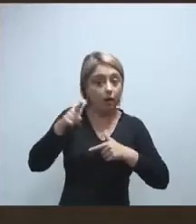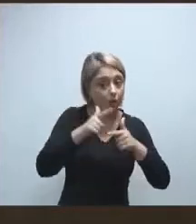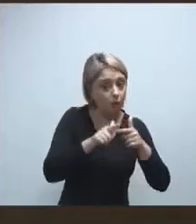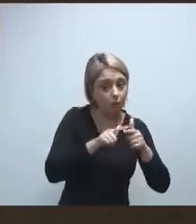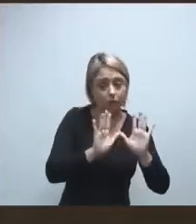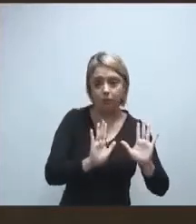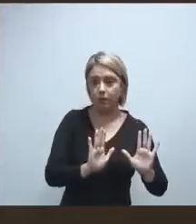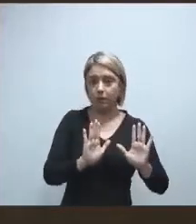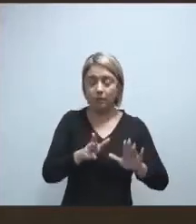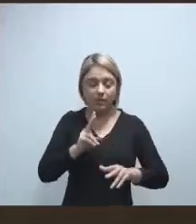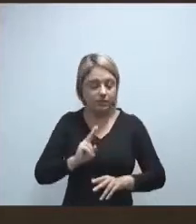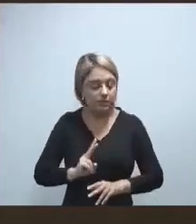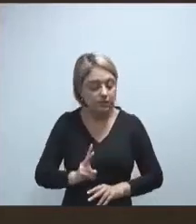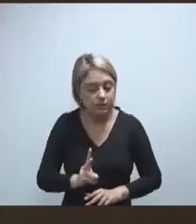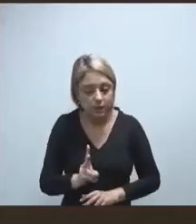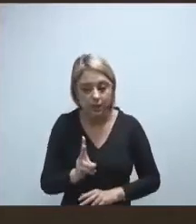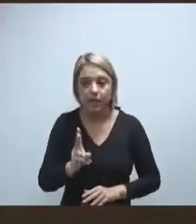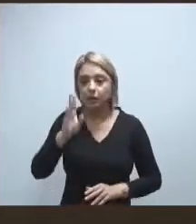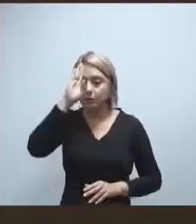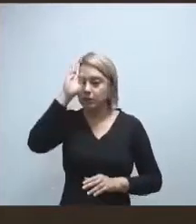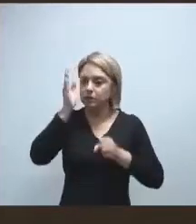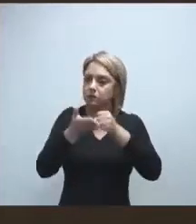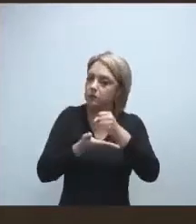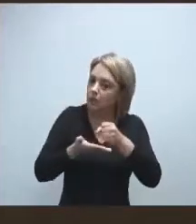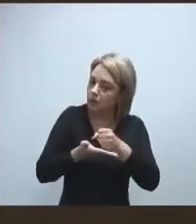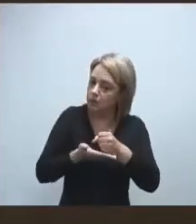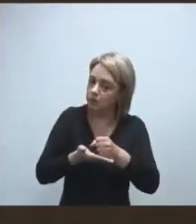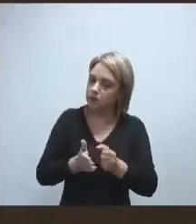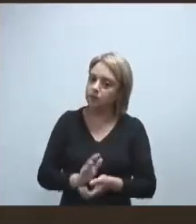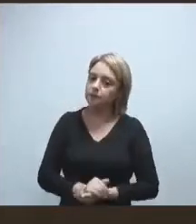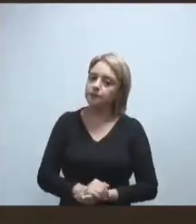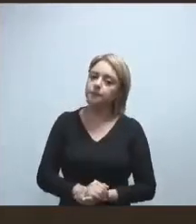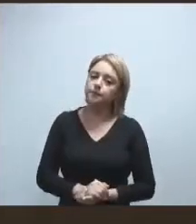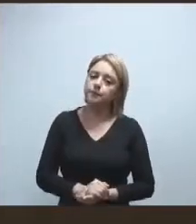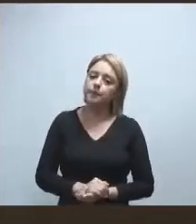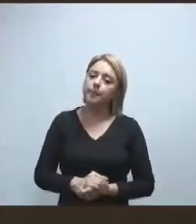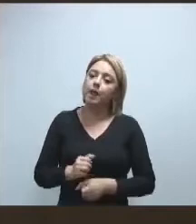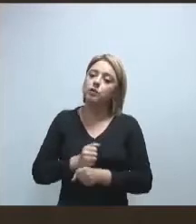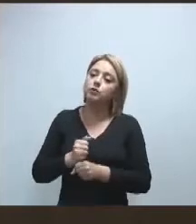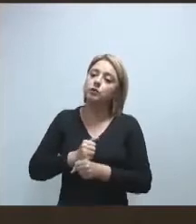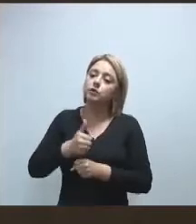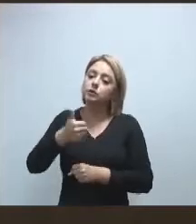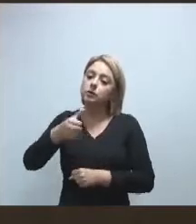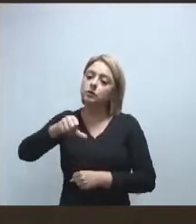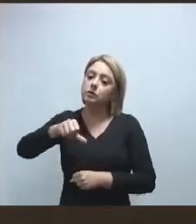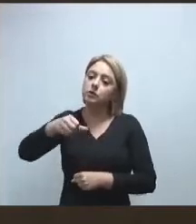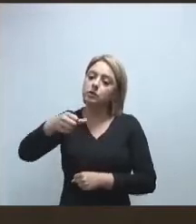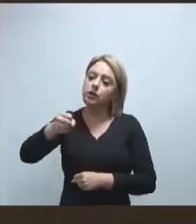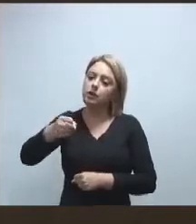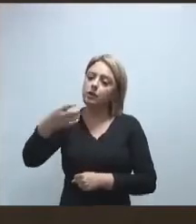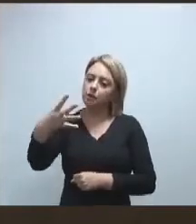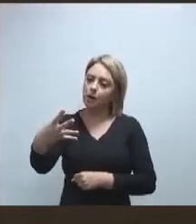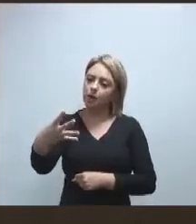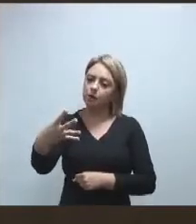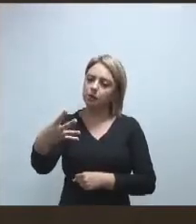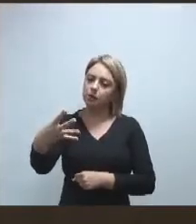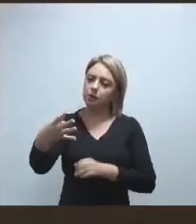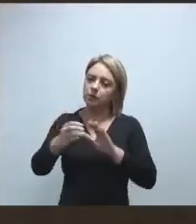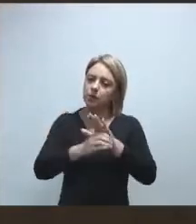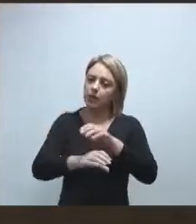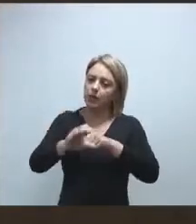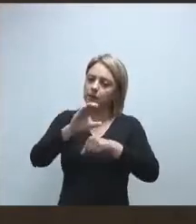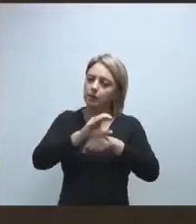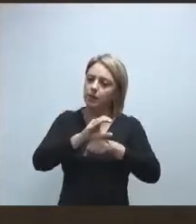mas sempre com alguns princípios básicos e em 1984 por exemplo na emenda